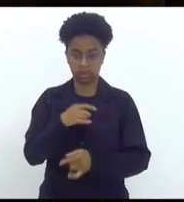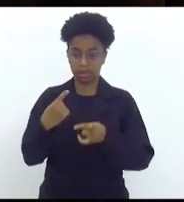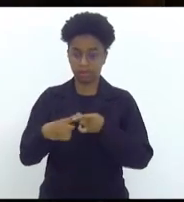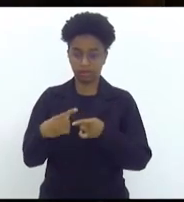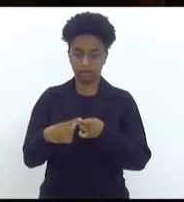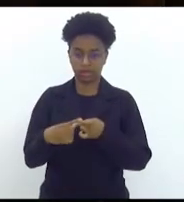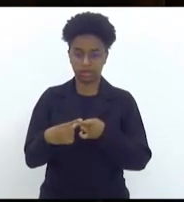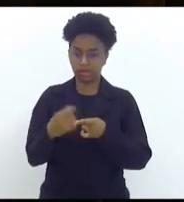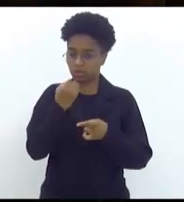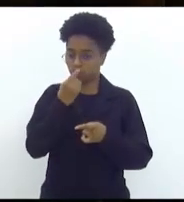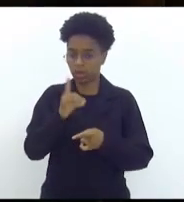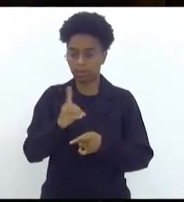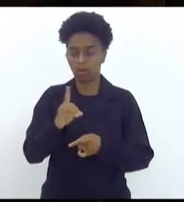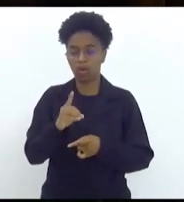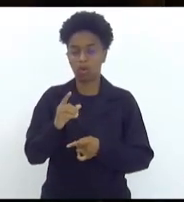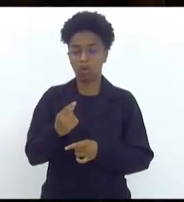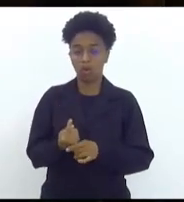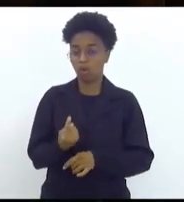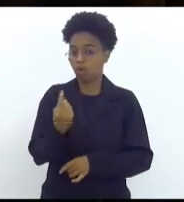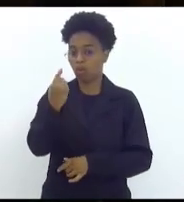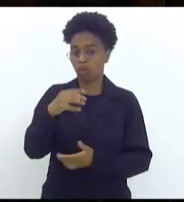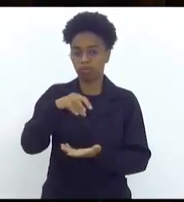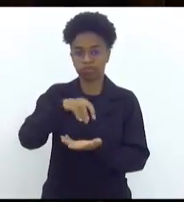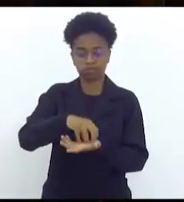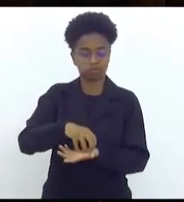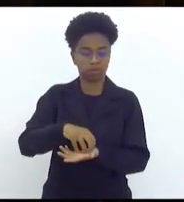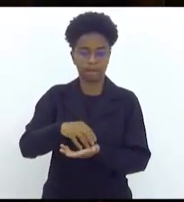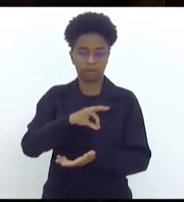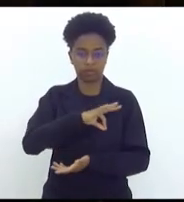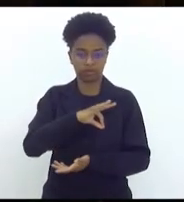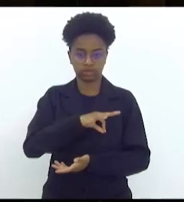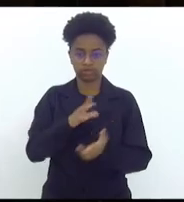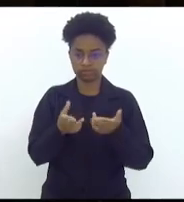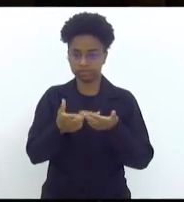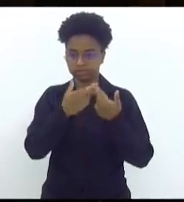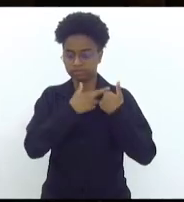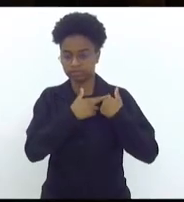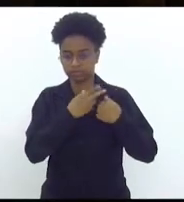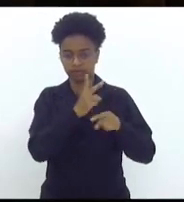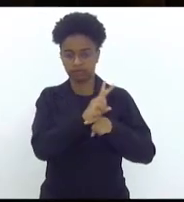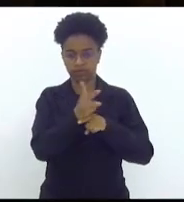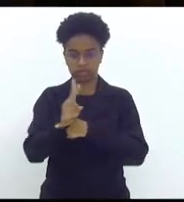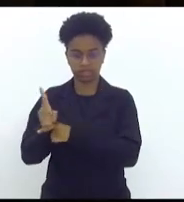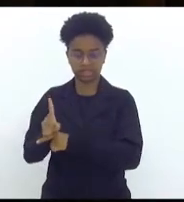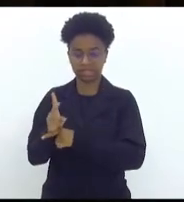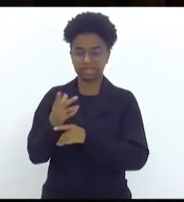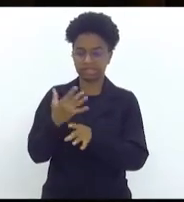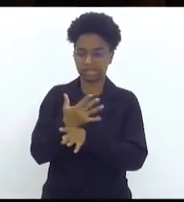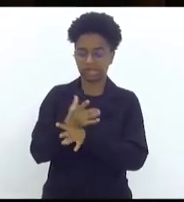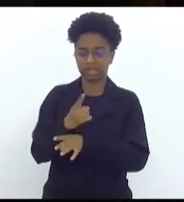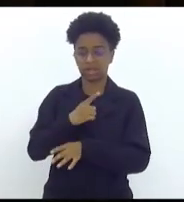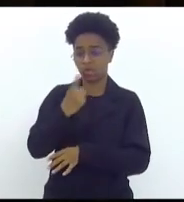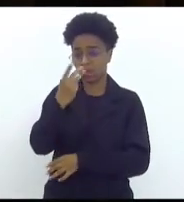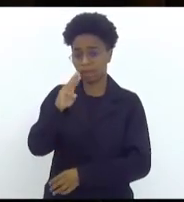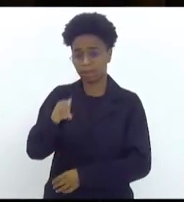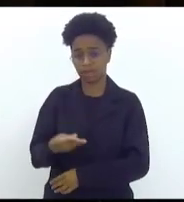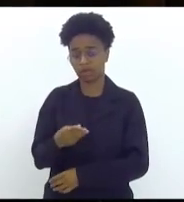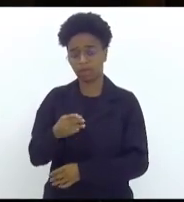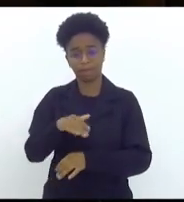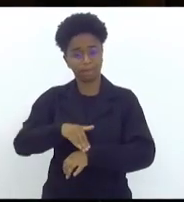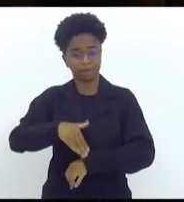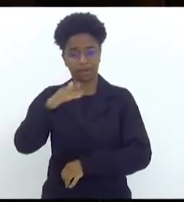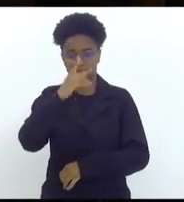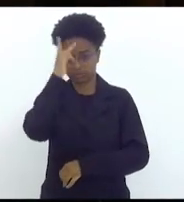que o sétimo batalhão uma única unidade policial seja responsável por policiar uma cidade com mais de um milhão de habitantes e